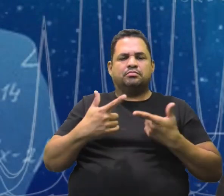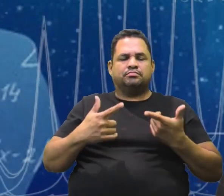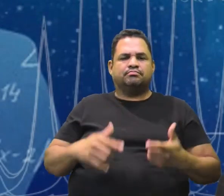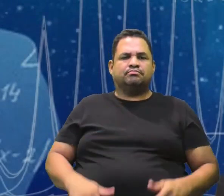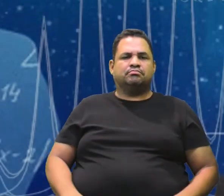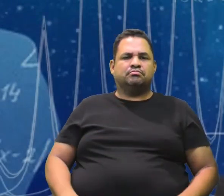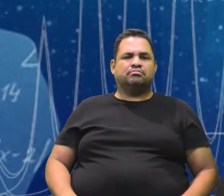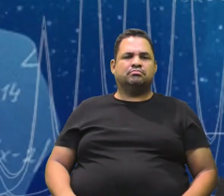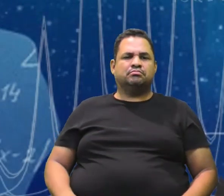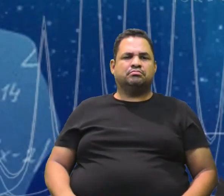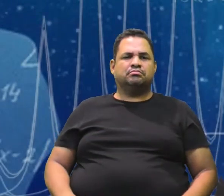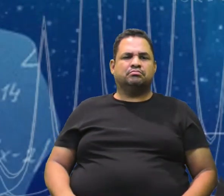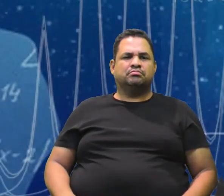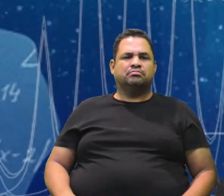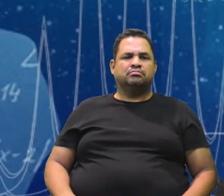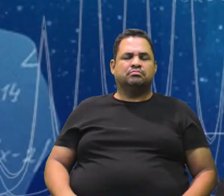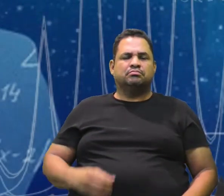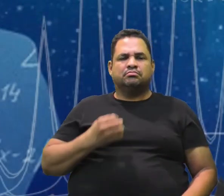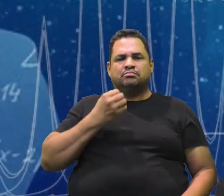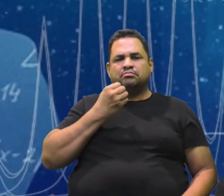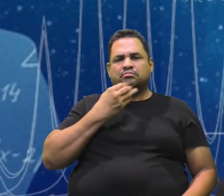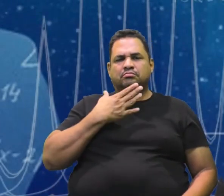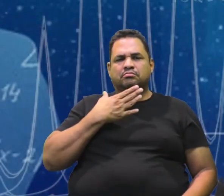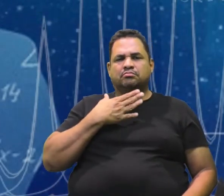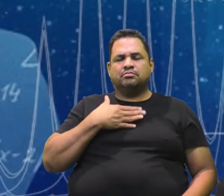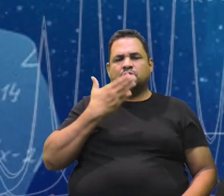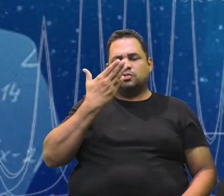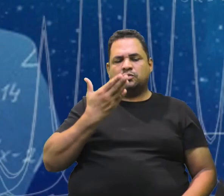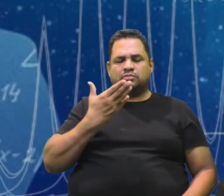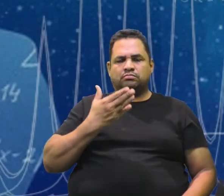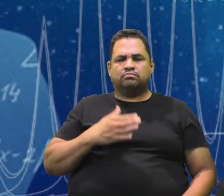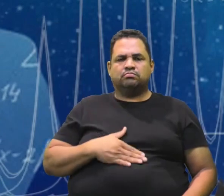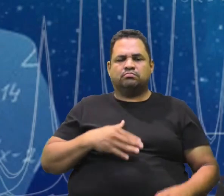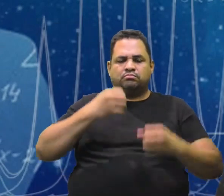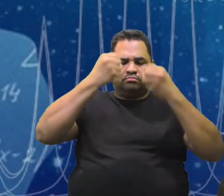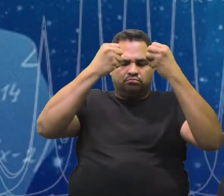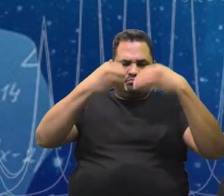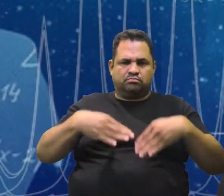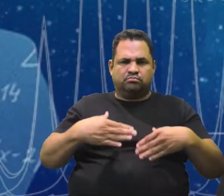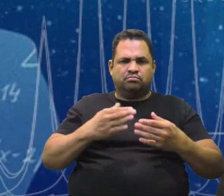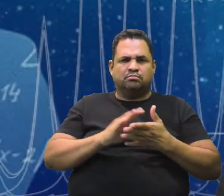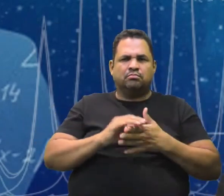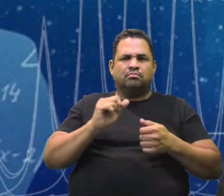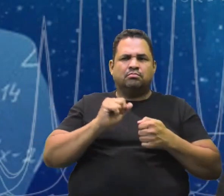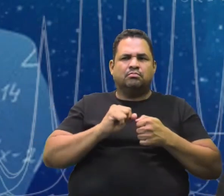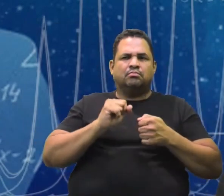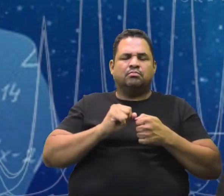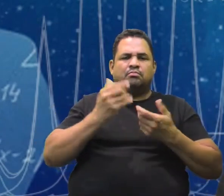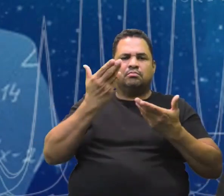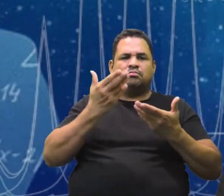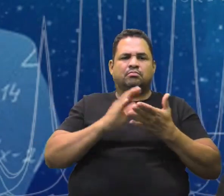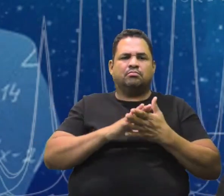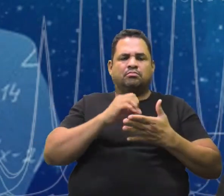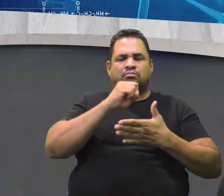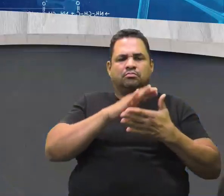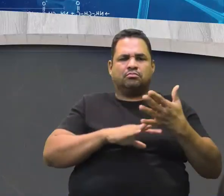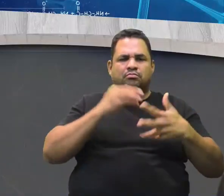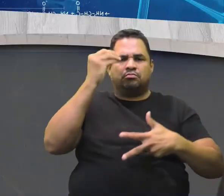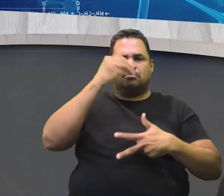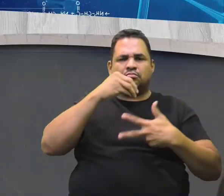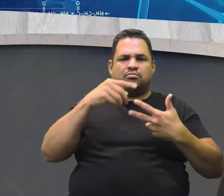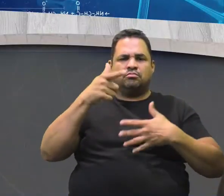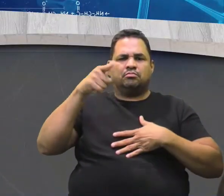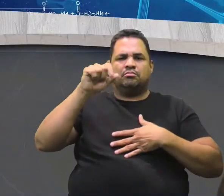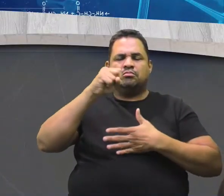Então, muito boa, ok? Esse comentário que eu estou fazendo sobre essa questão do Enem,